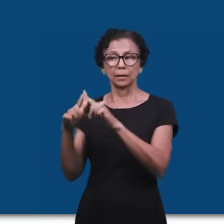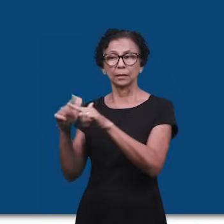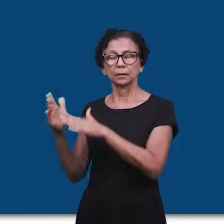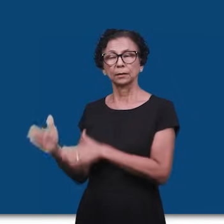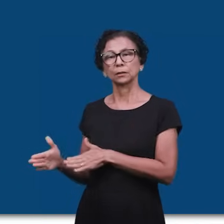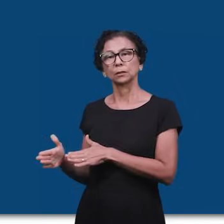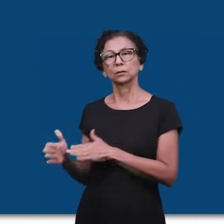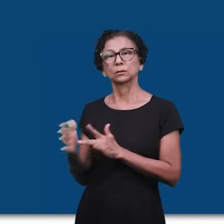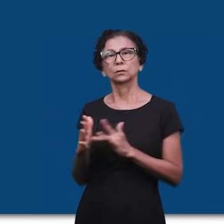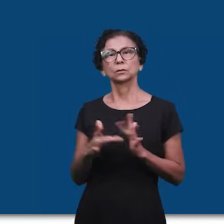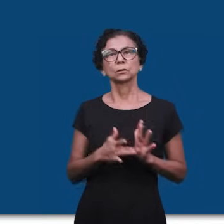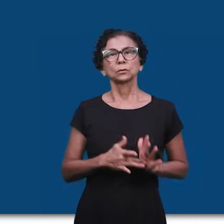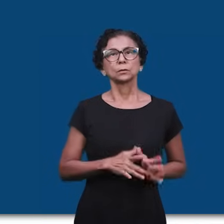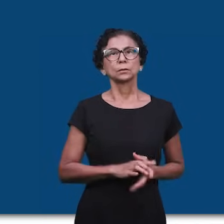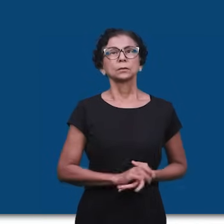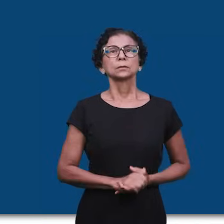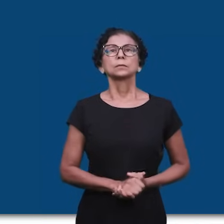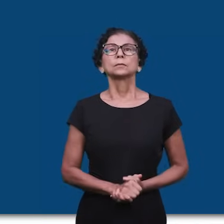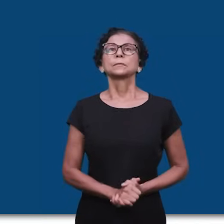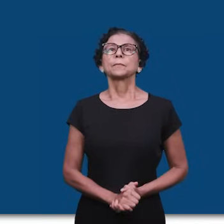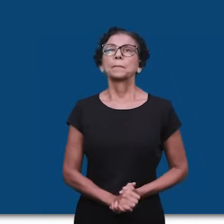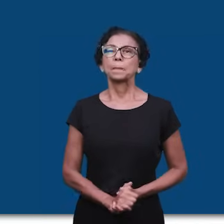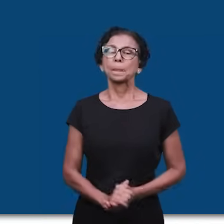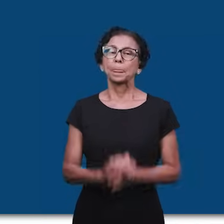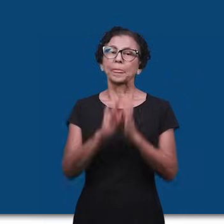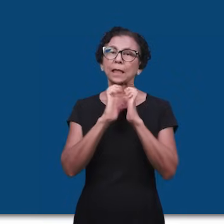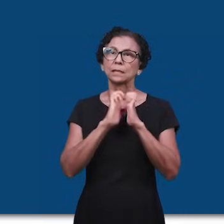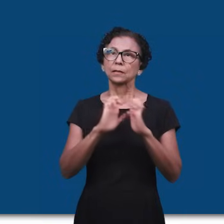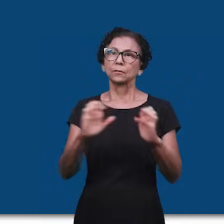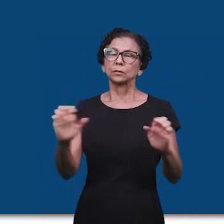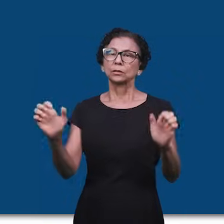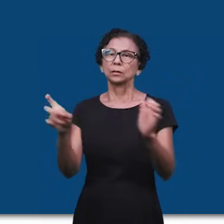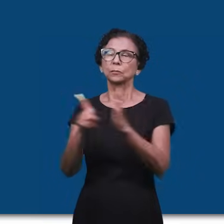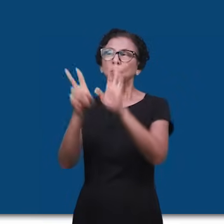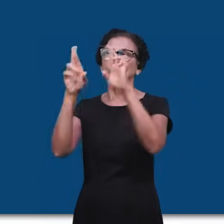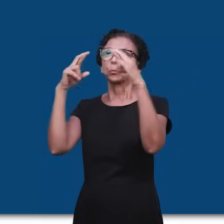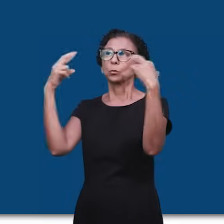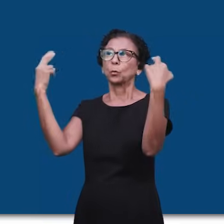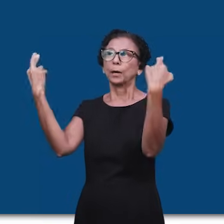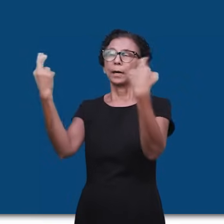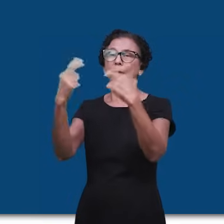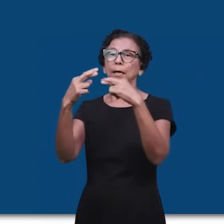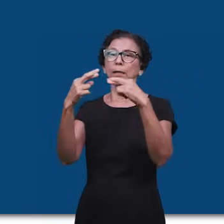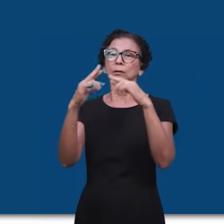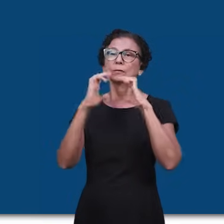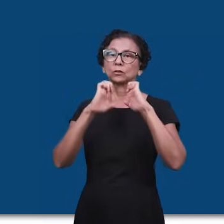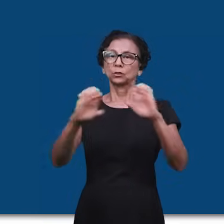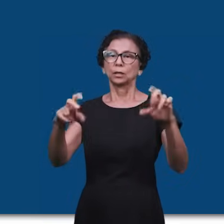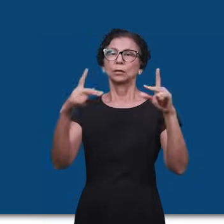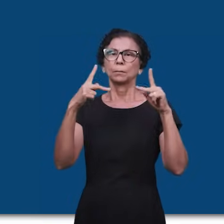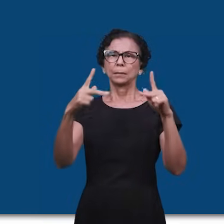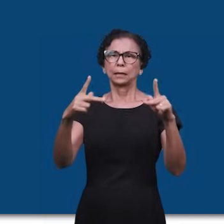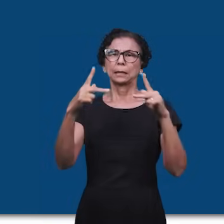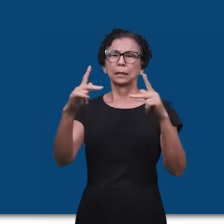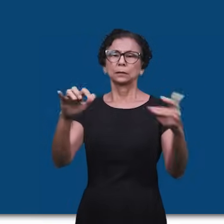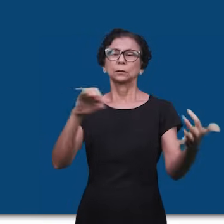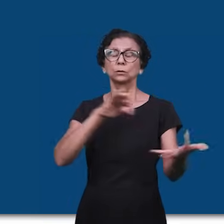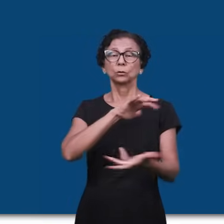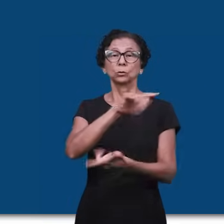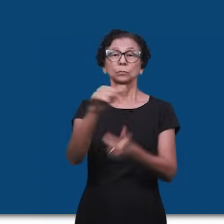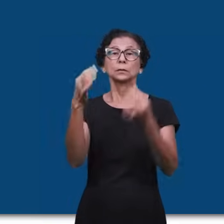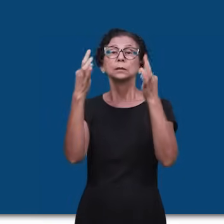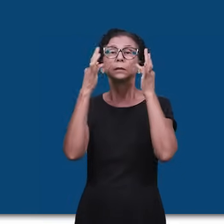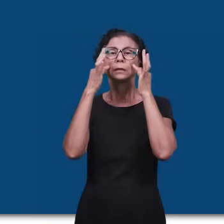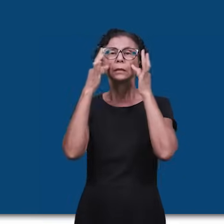o verso 14 diz assim: este evangelho do reino será pregado em todo o mundo, em testemunho a todas